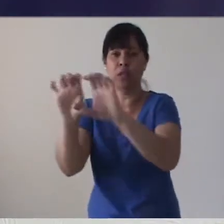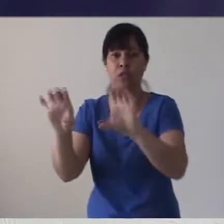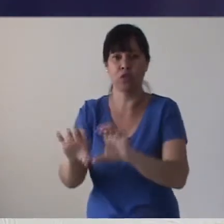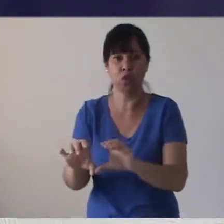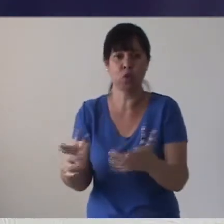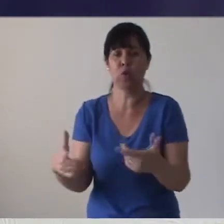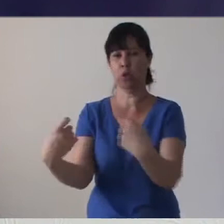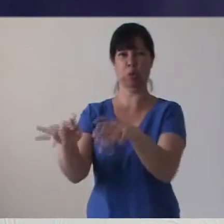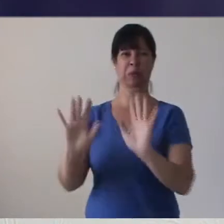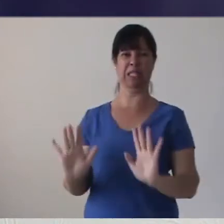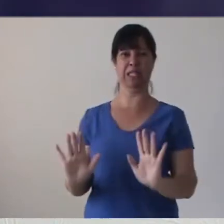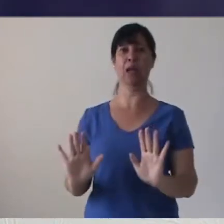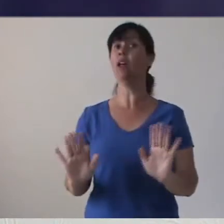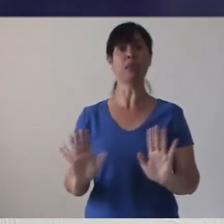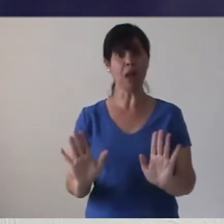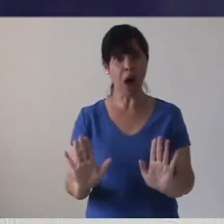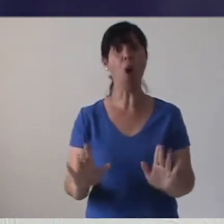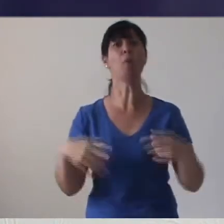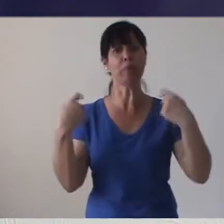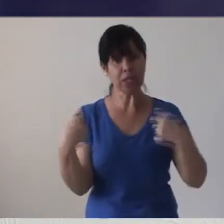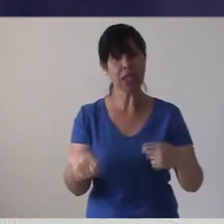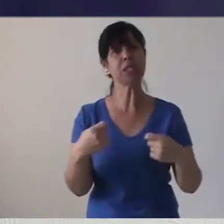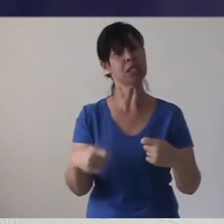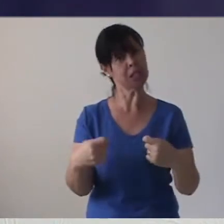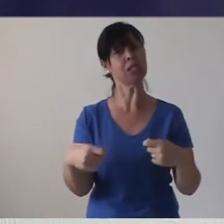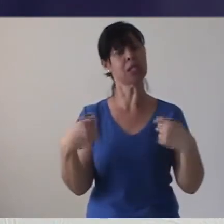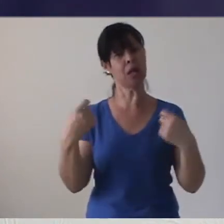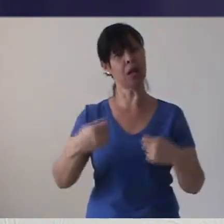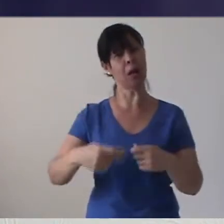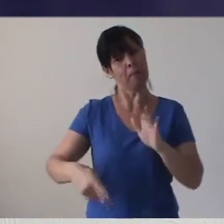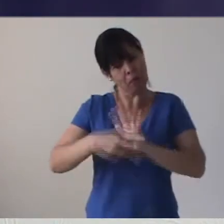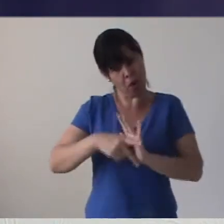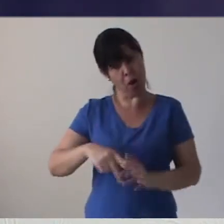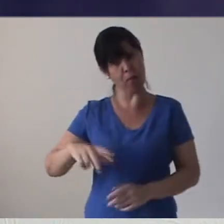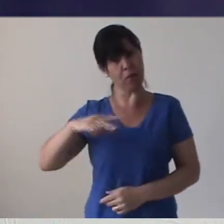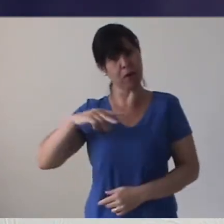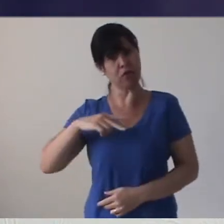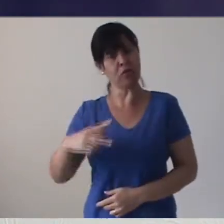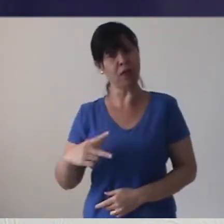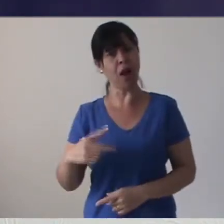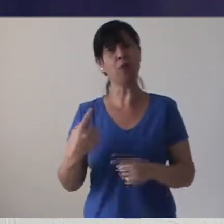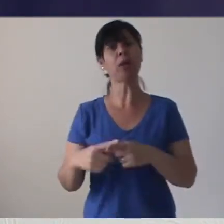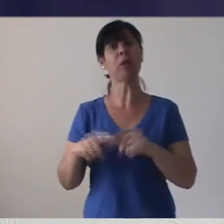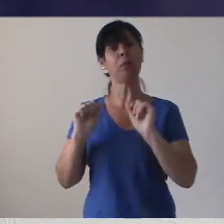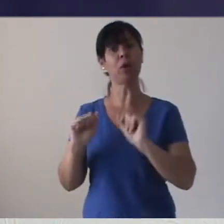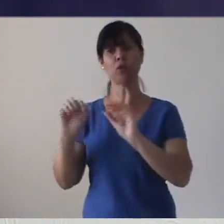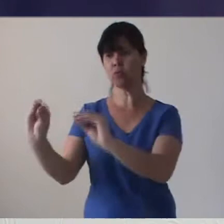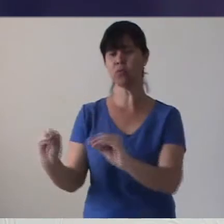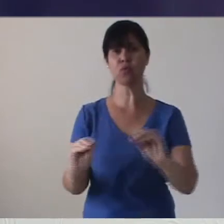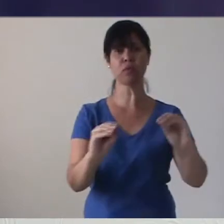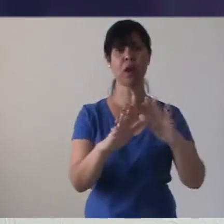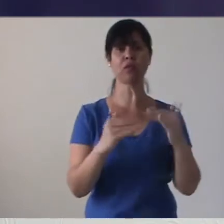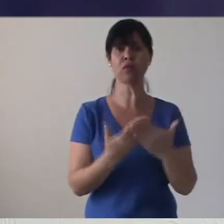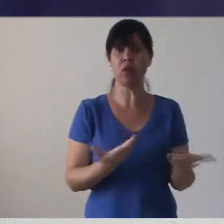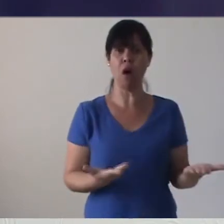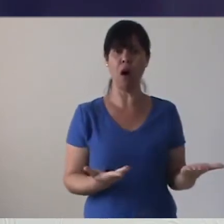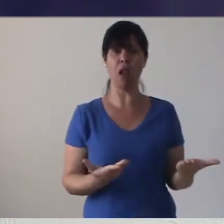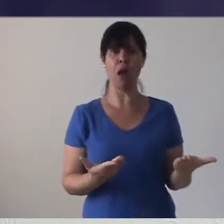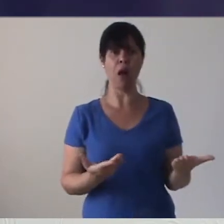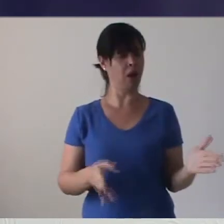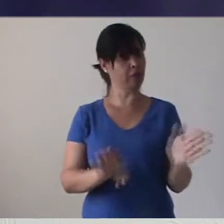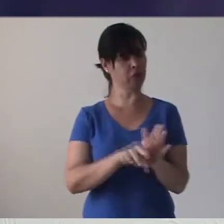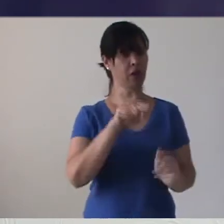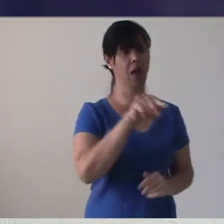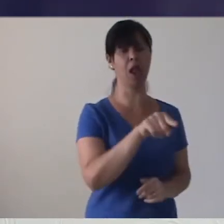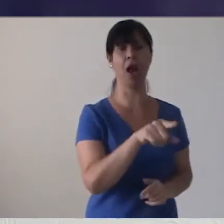não precise. Ele precisa para ele, porque ele pode ir para outra escola que tem. E ele vai precisar, porque ele vai